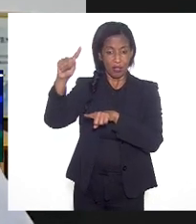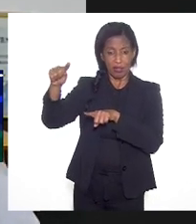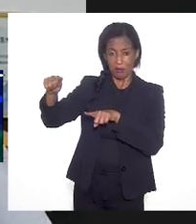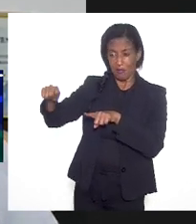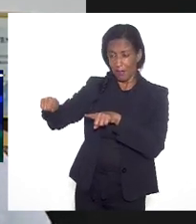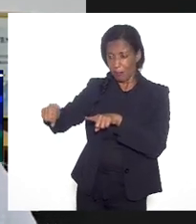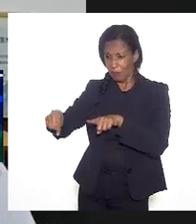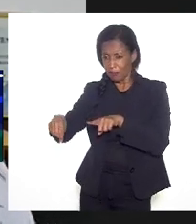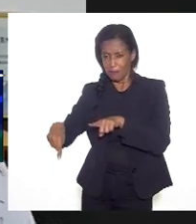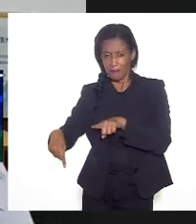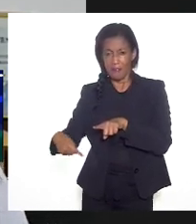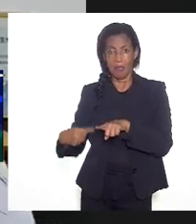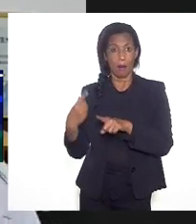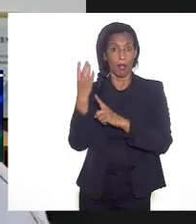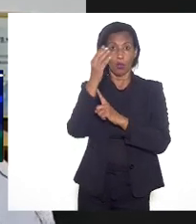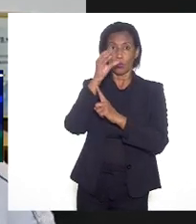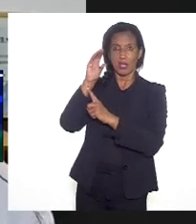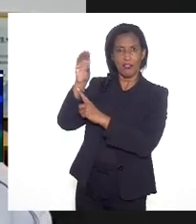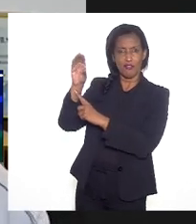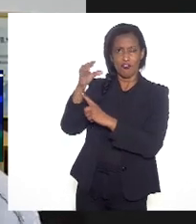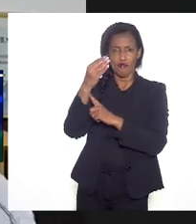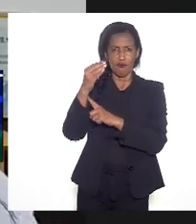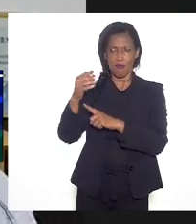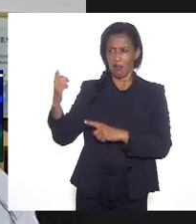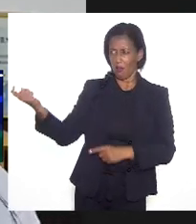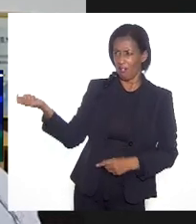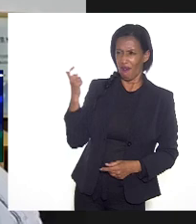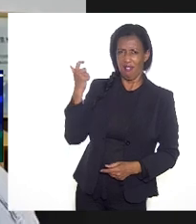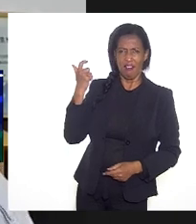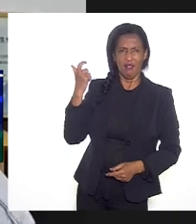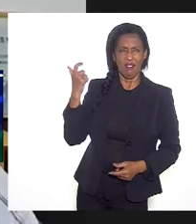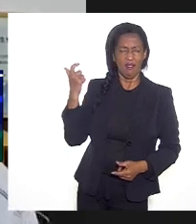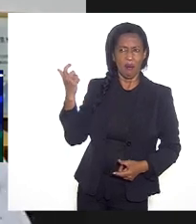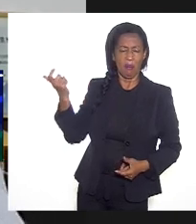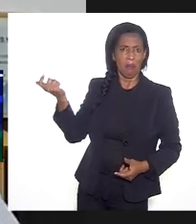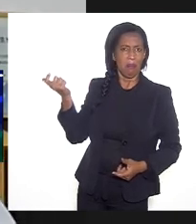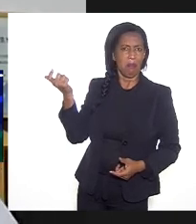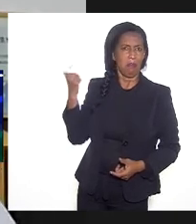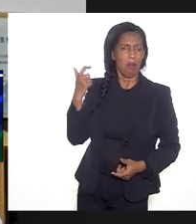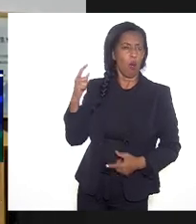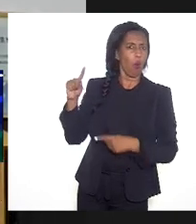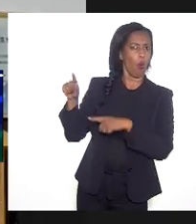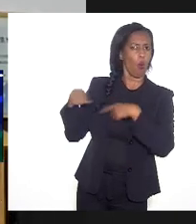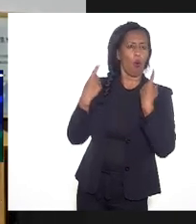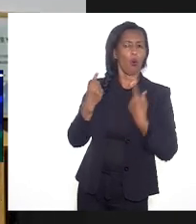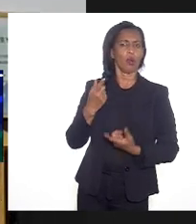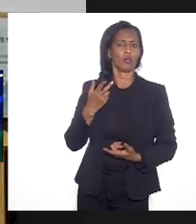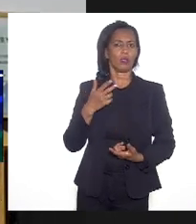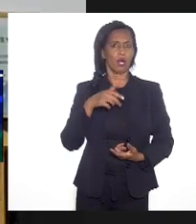das câmeras para não ser filmado e ofendeu gravissimamente o